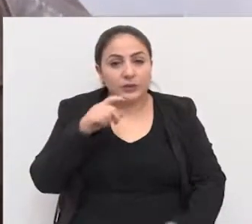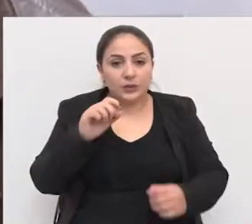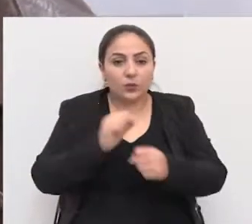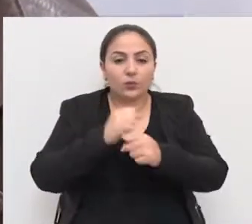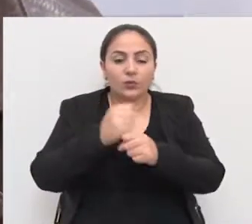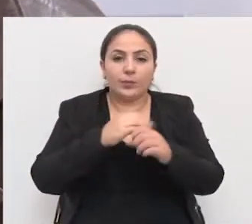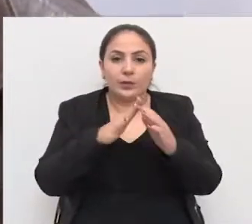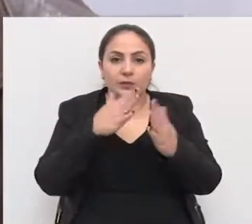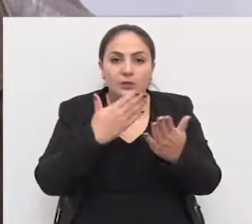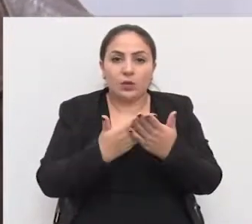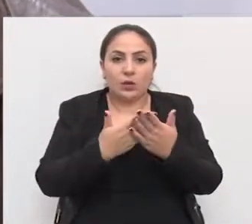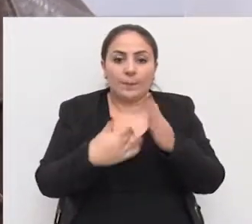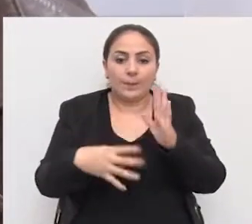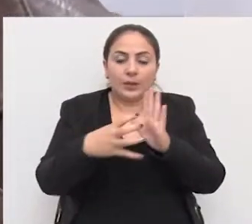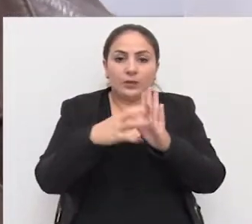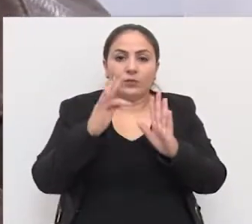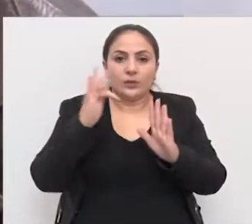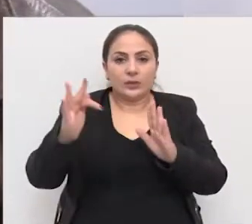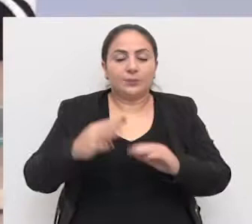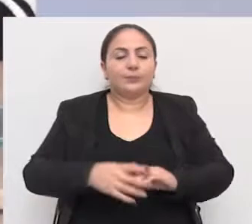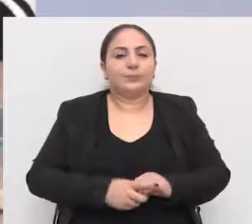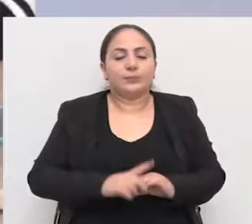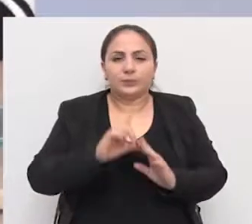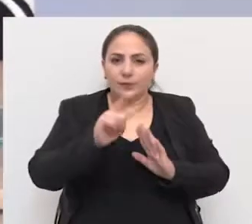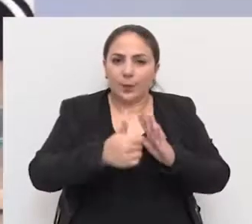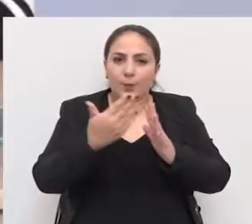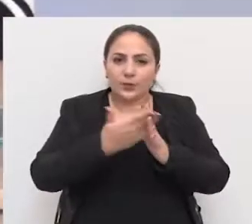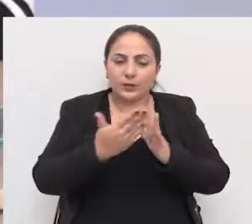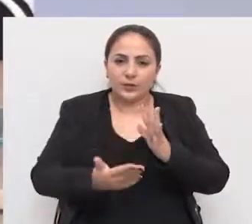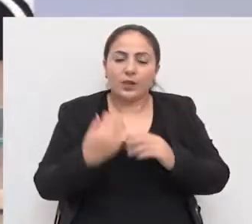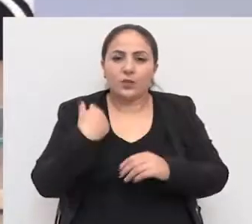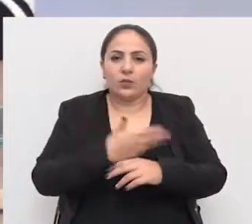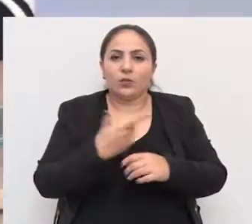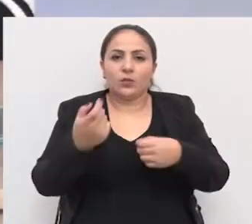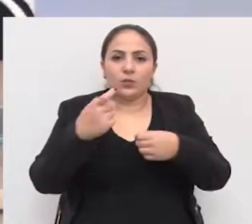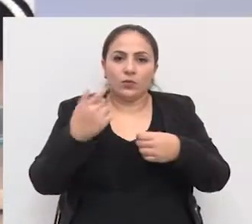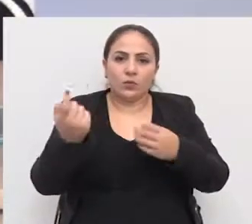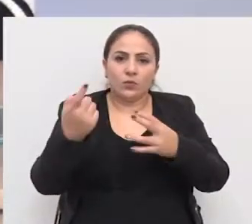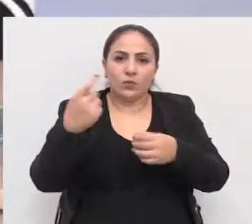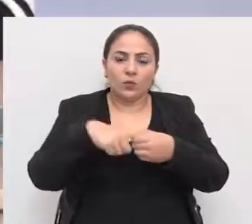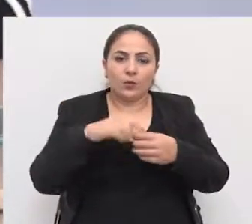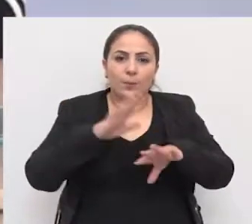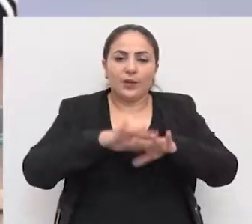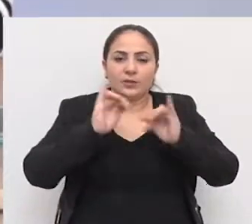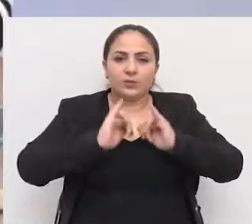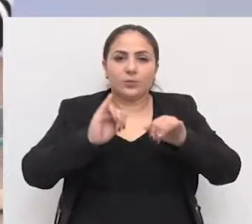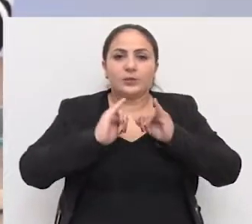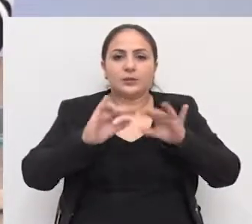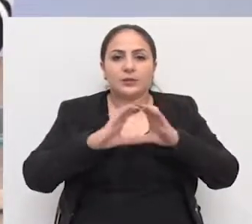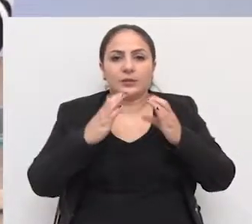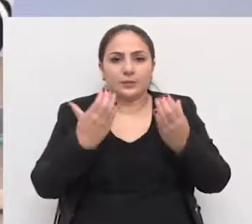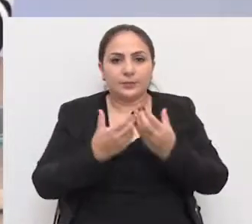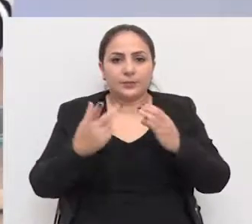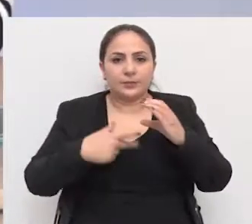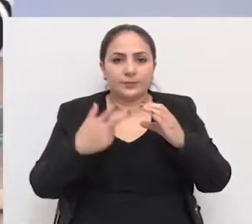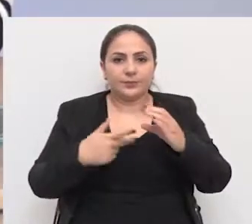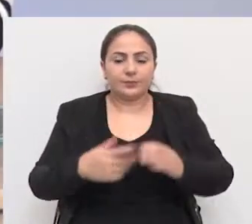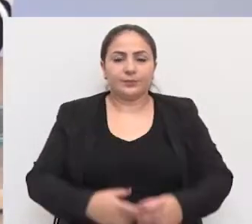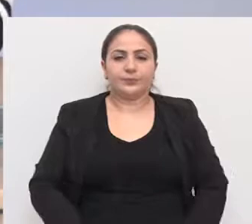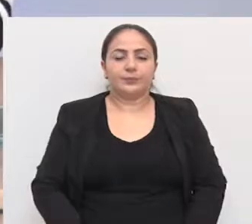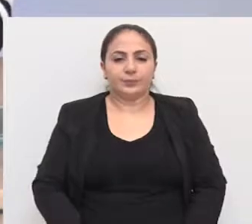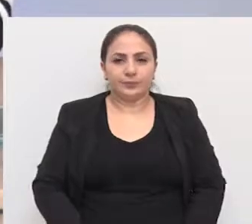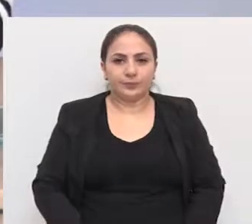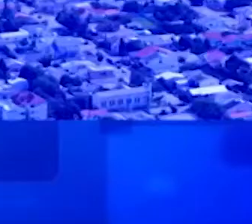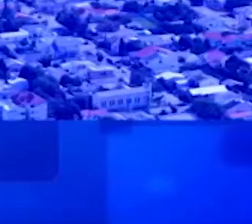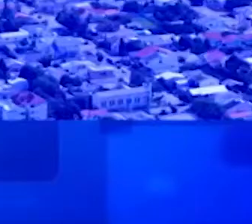para uma escola que é padrão federal. E depois do intervalo, nós retornamos com outras informações do Parlamento